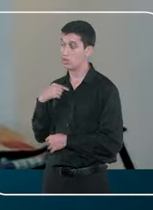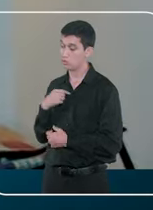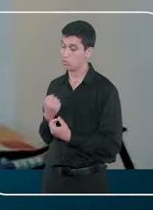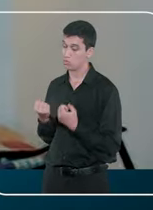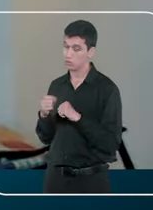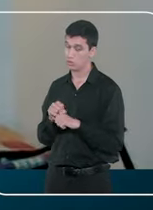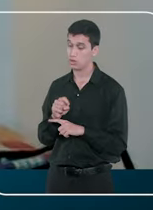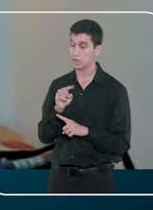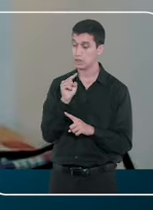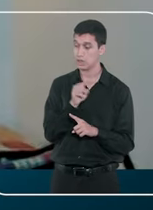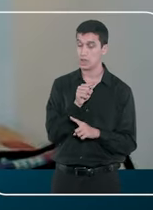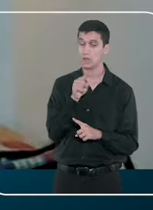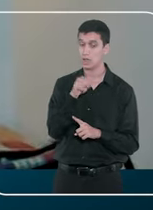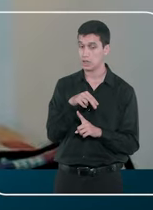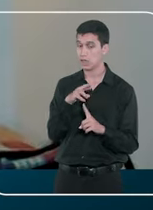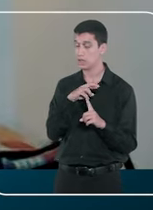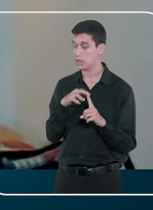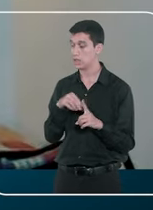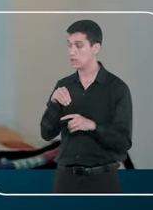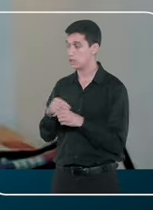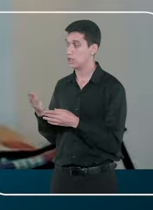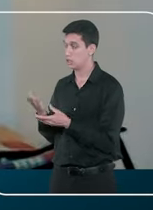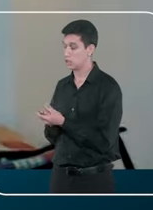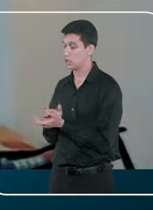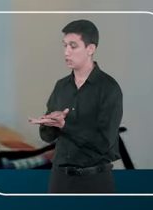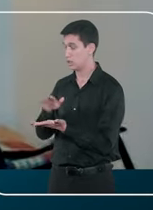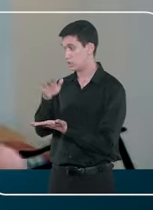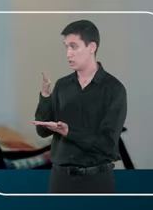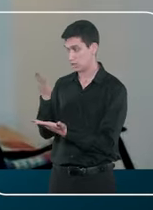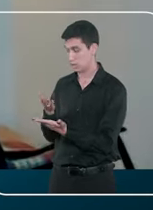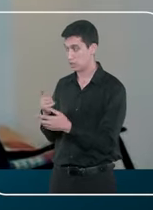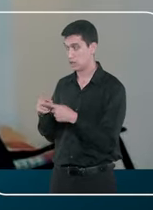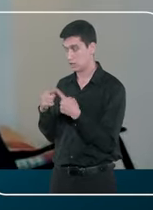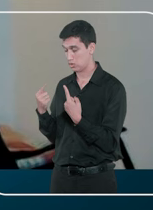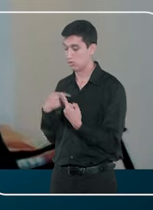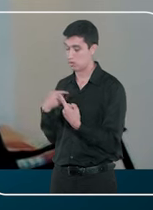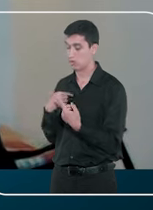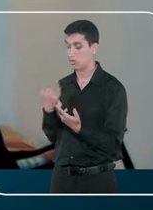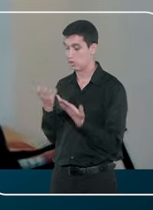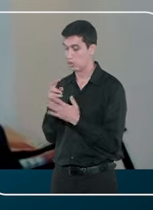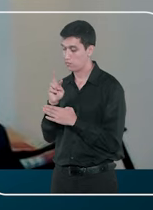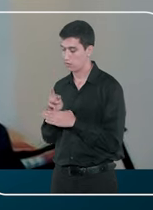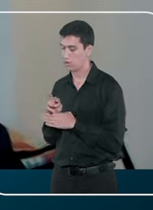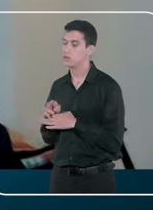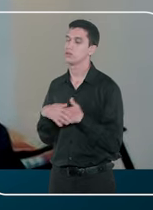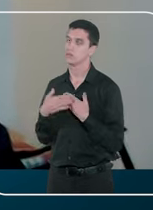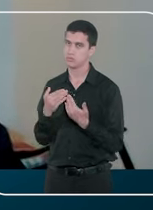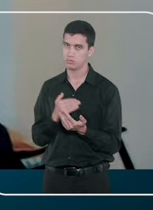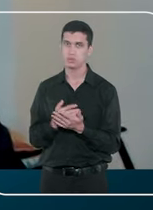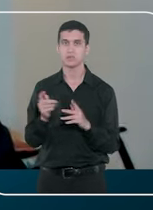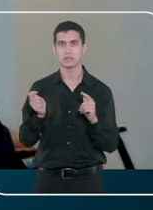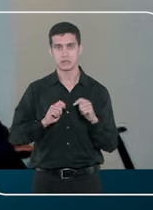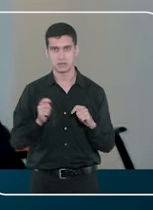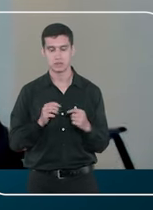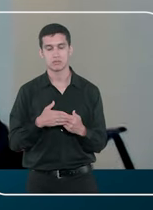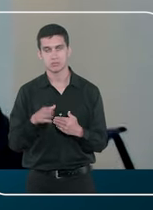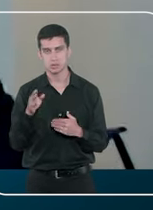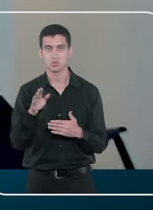fulano, que figura como investigado nestes autos". Nesse caso, ele passa a ter acesso, então, aos elementos já